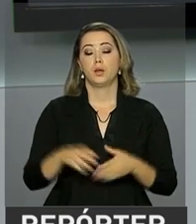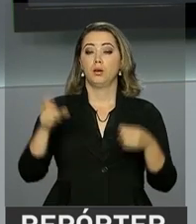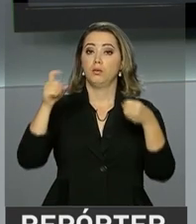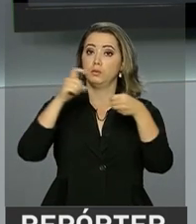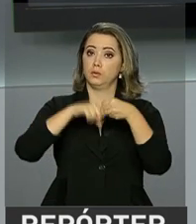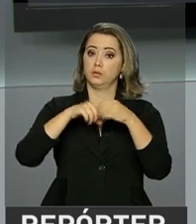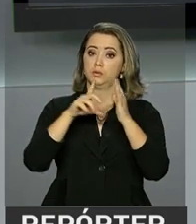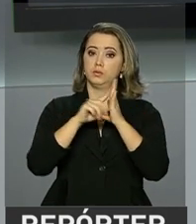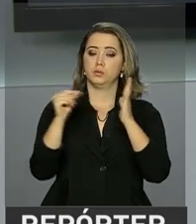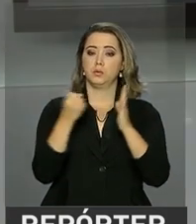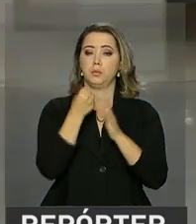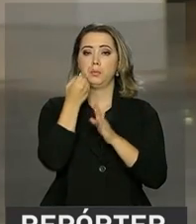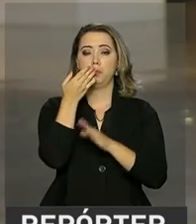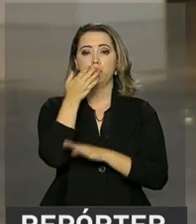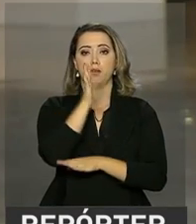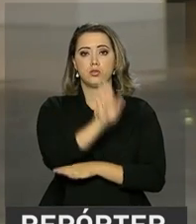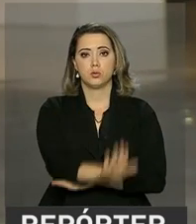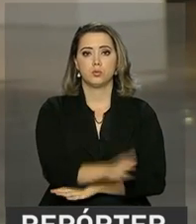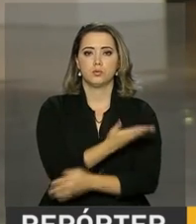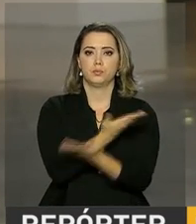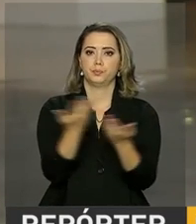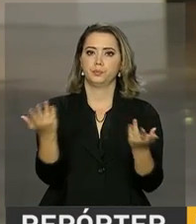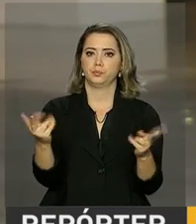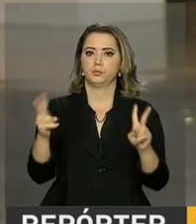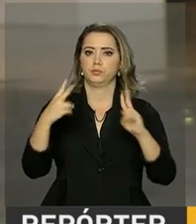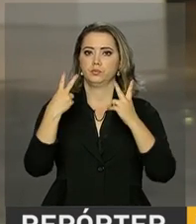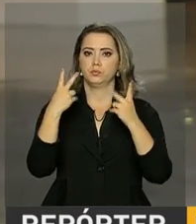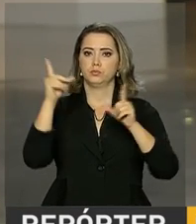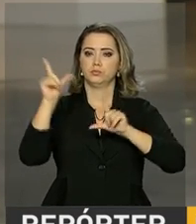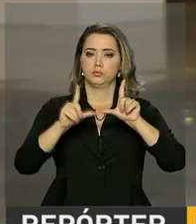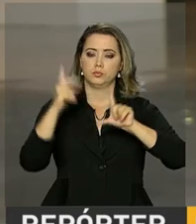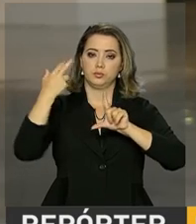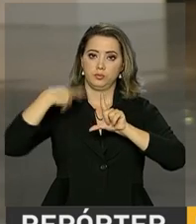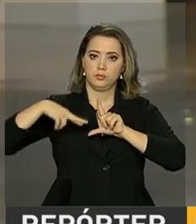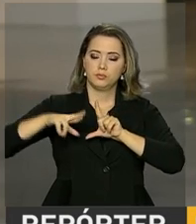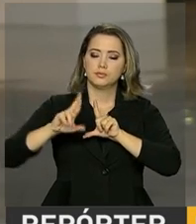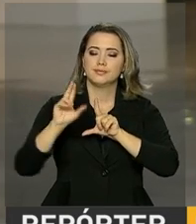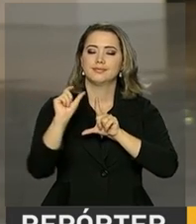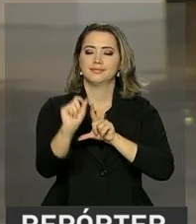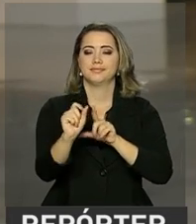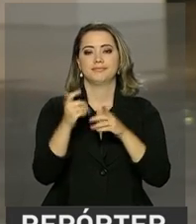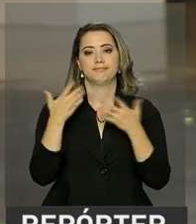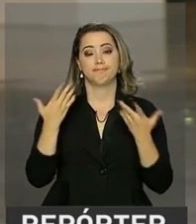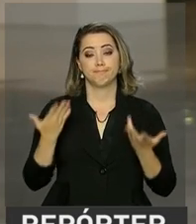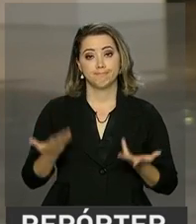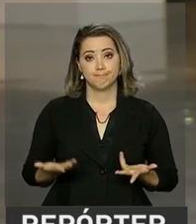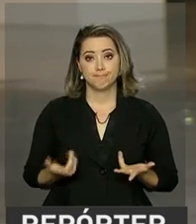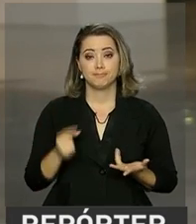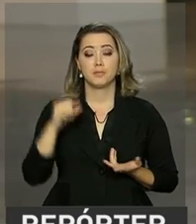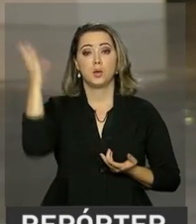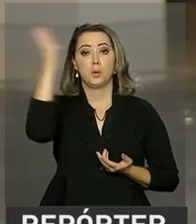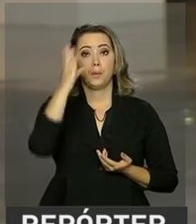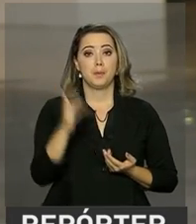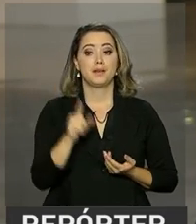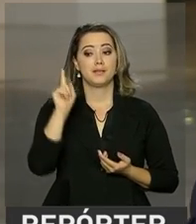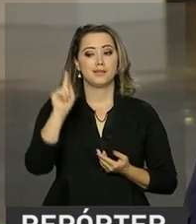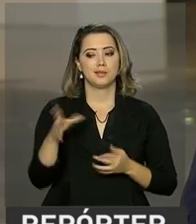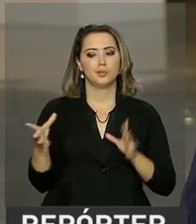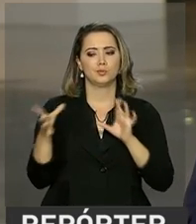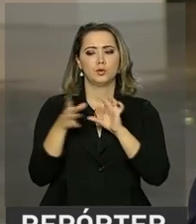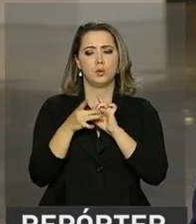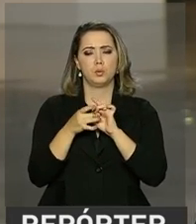do Palácio do Planalto Boa tarde Roberto Boa tarde a todos que nos assistem na TV NBR olha Roberto o Brasil é um parceiro